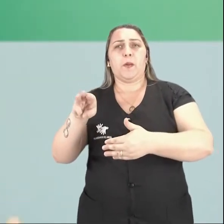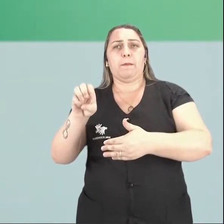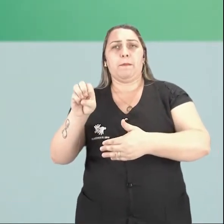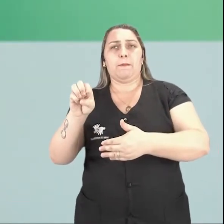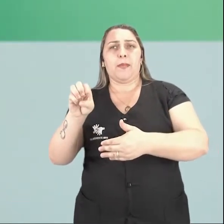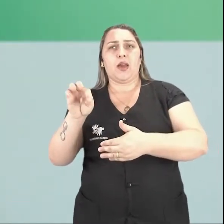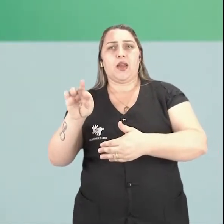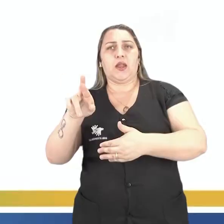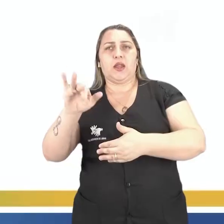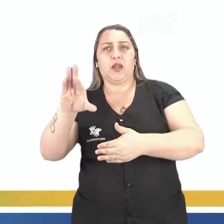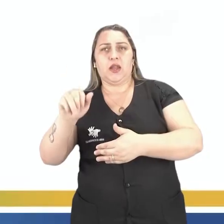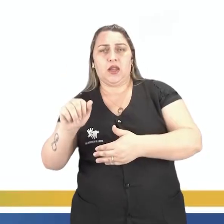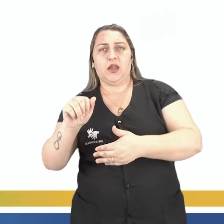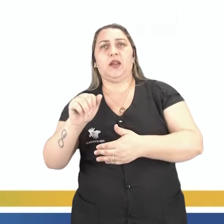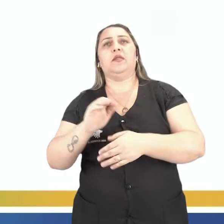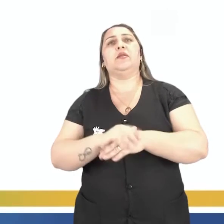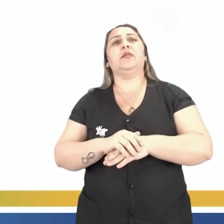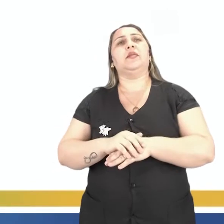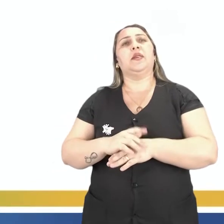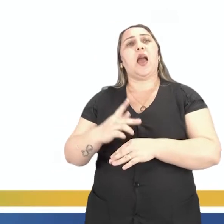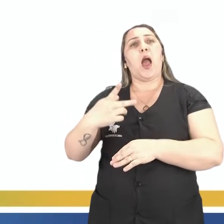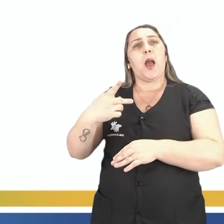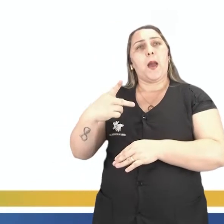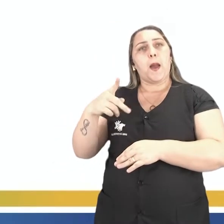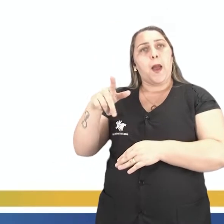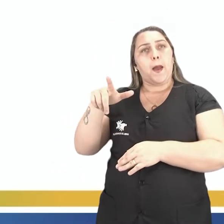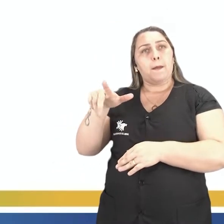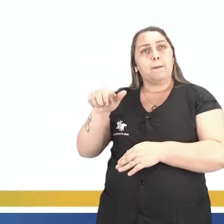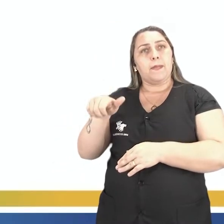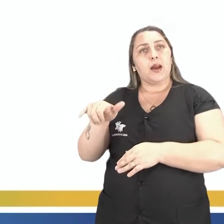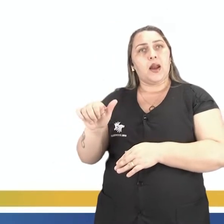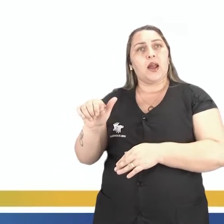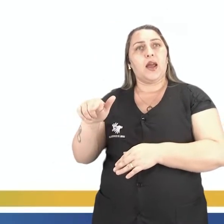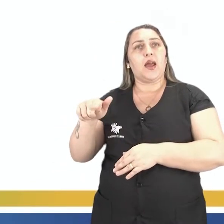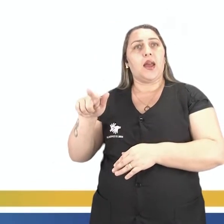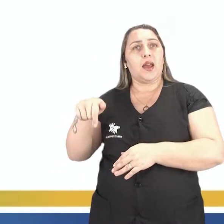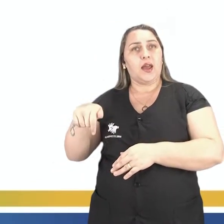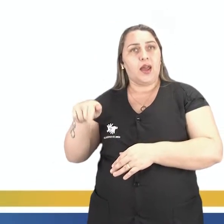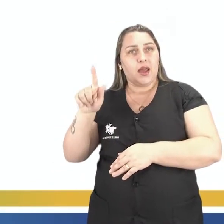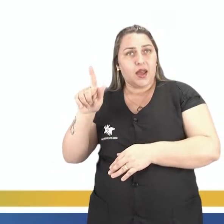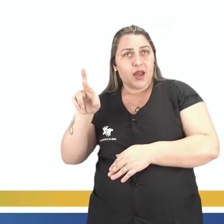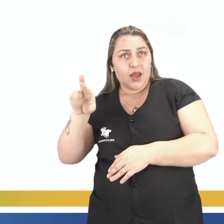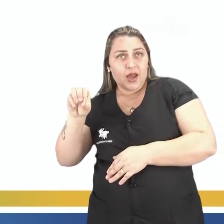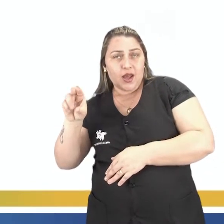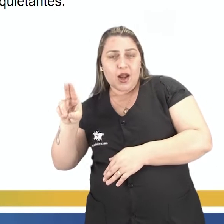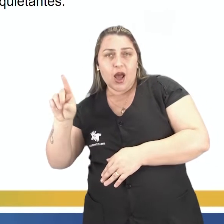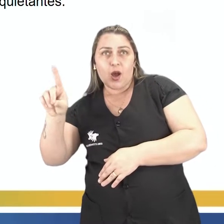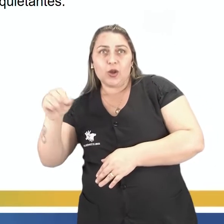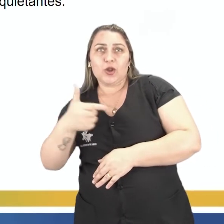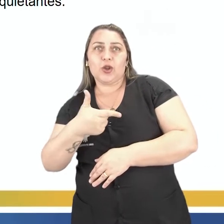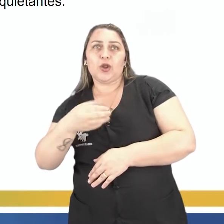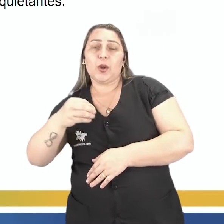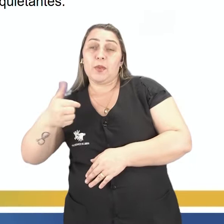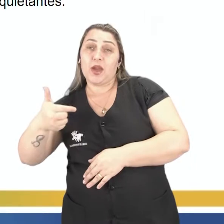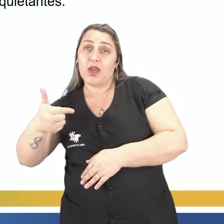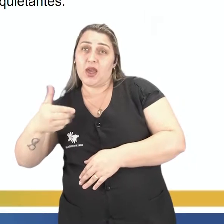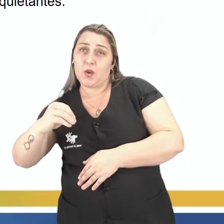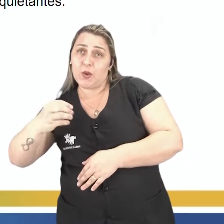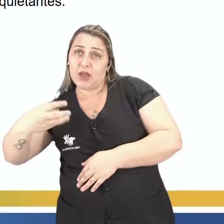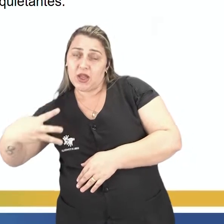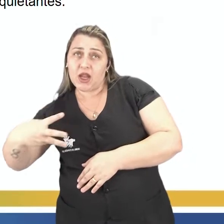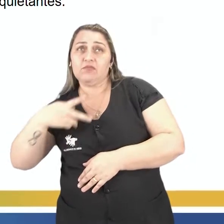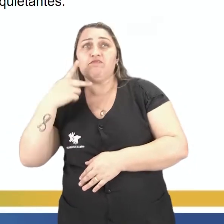ver aqui na obra Playground de 2013, ok? Continuando, pessoal, nós vamos falar sobre